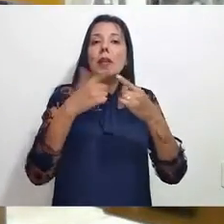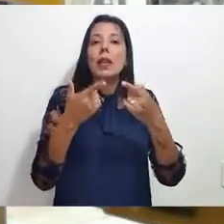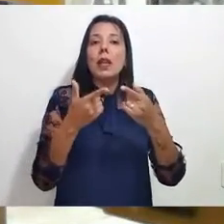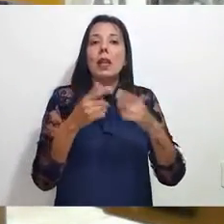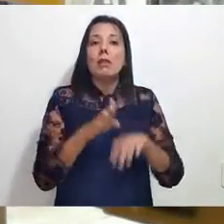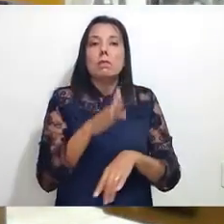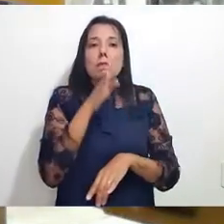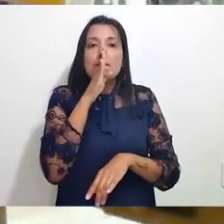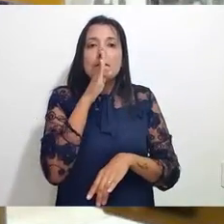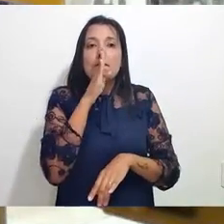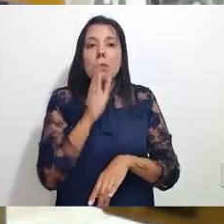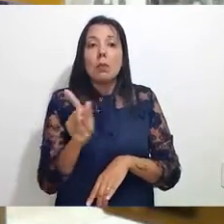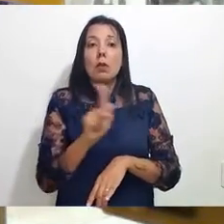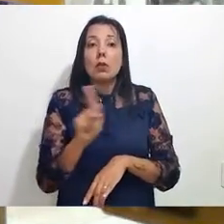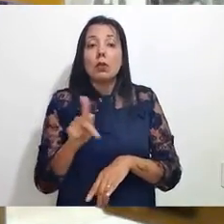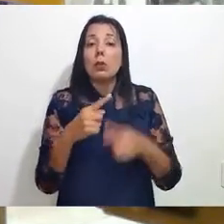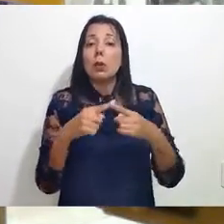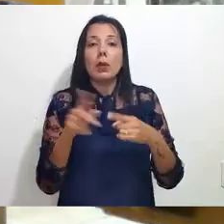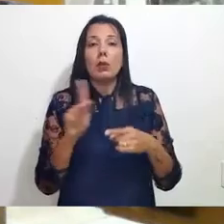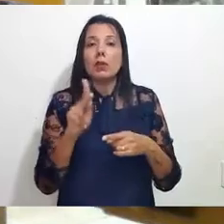mordaça chegar a ser